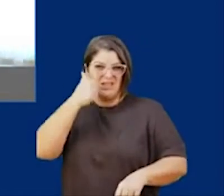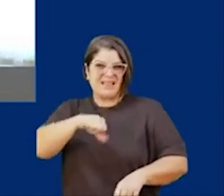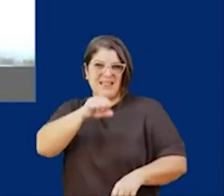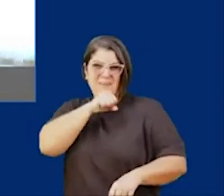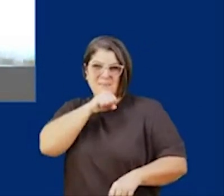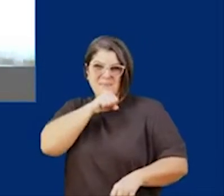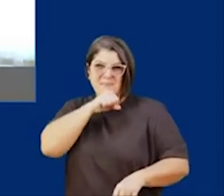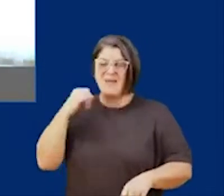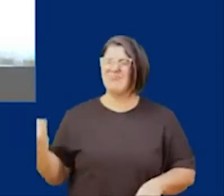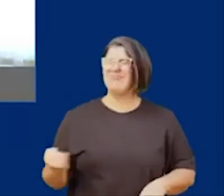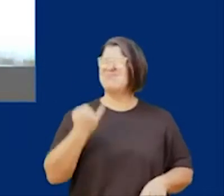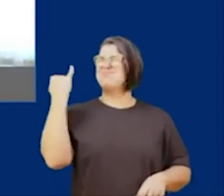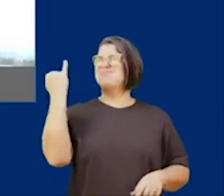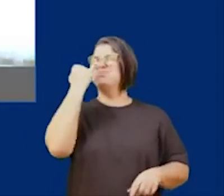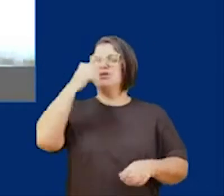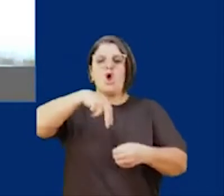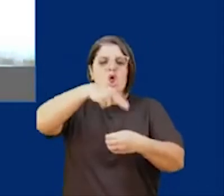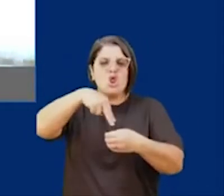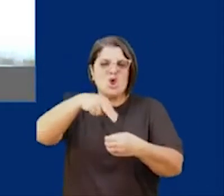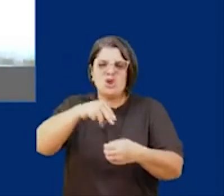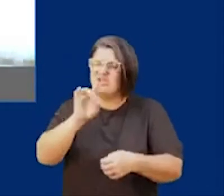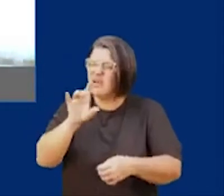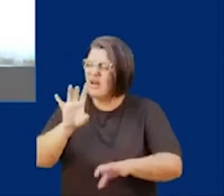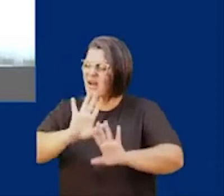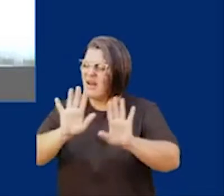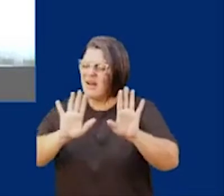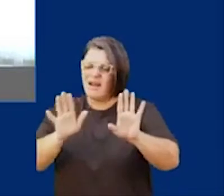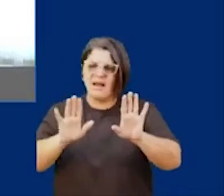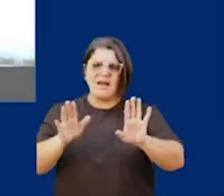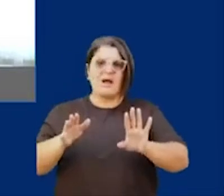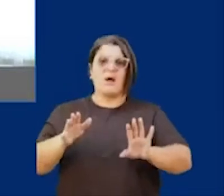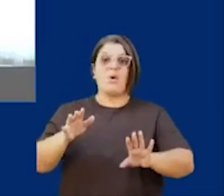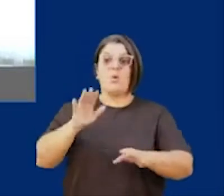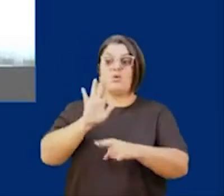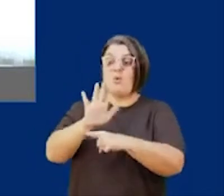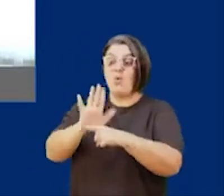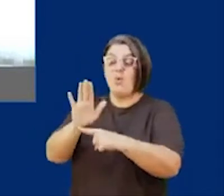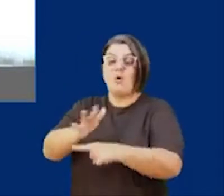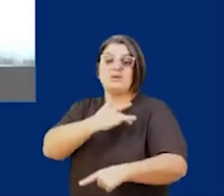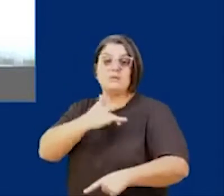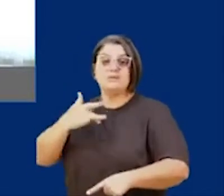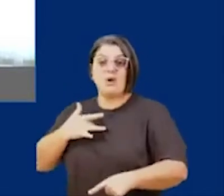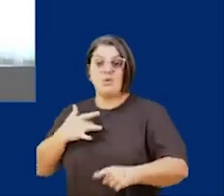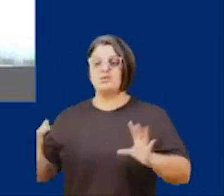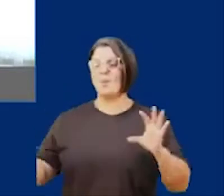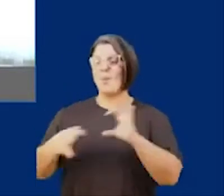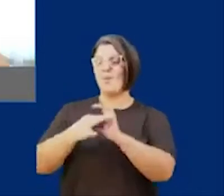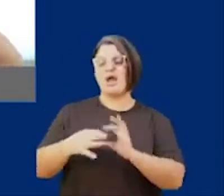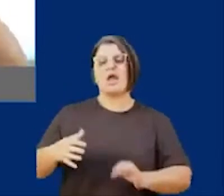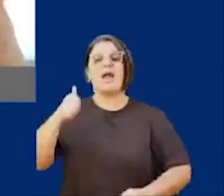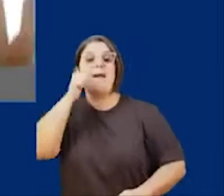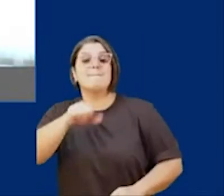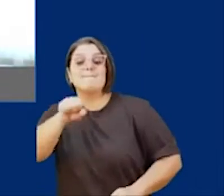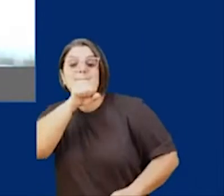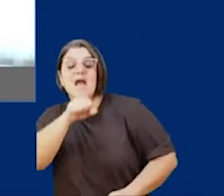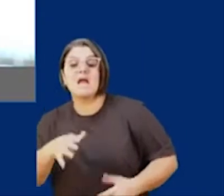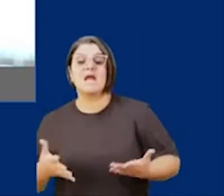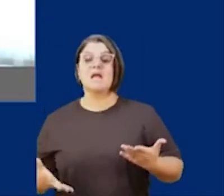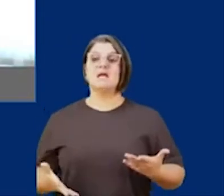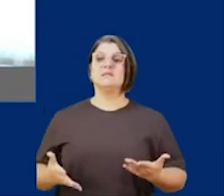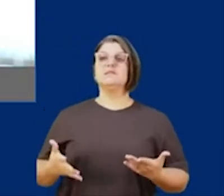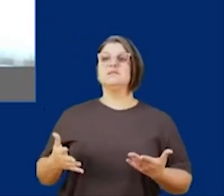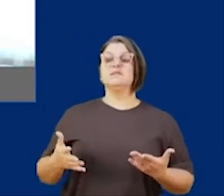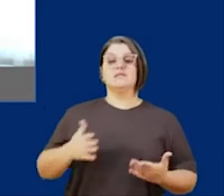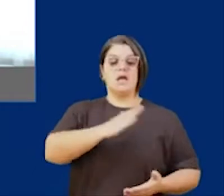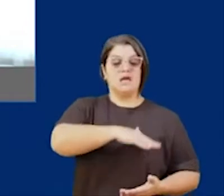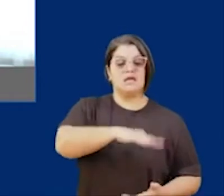traz só nutrição, ele ajuda a proteger a criança das doenças, ele promove vínculo da mãe, né, com a criança, ele ajuda a promover o